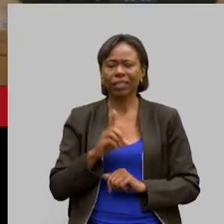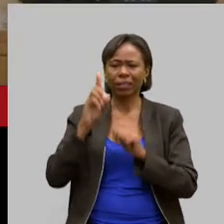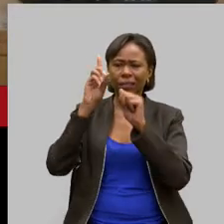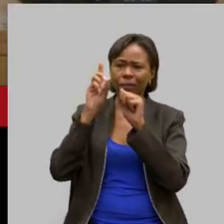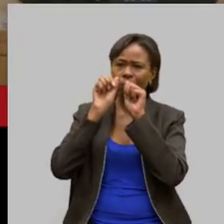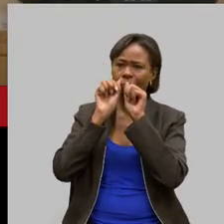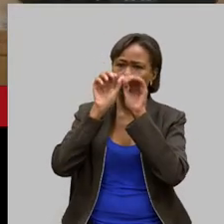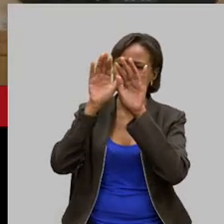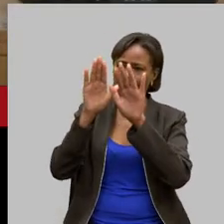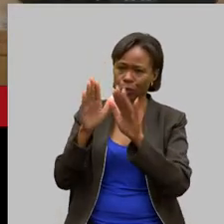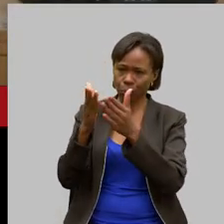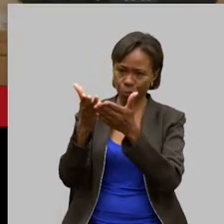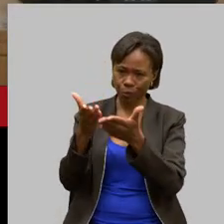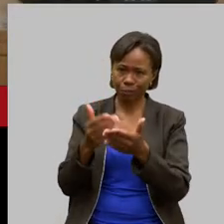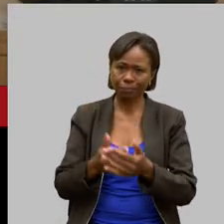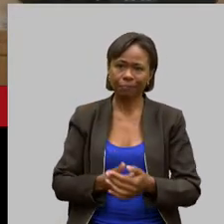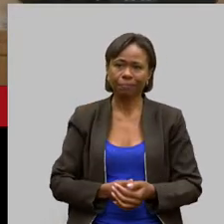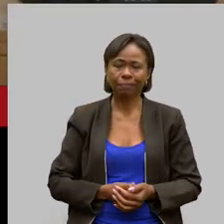abençoe